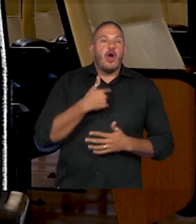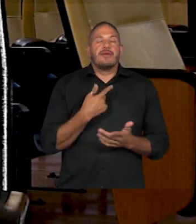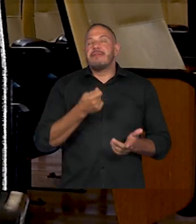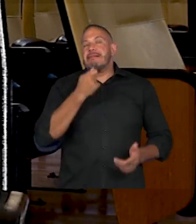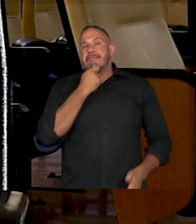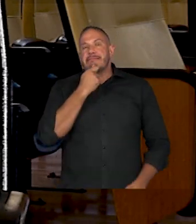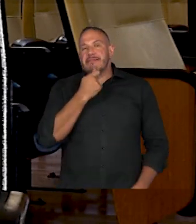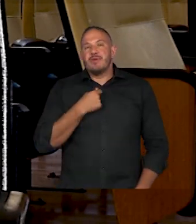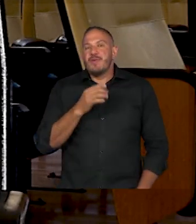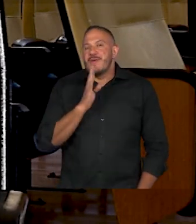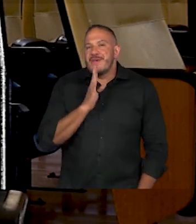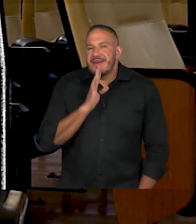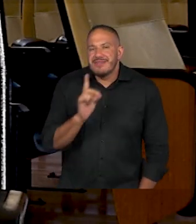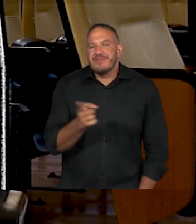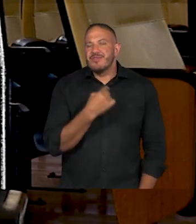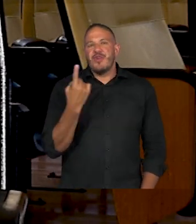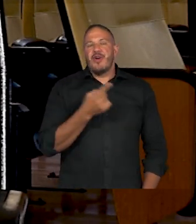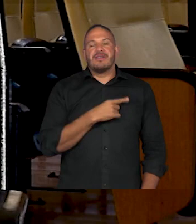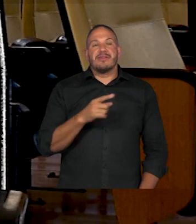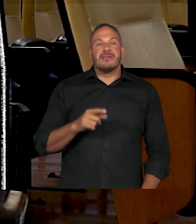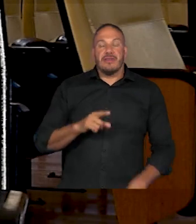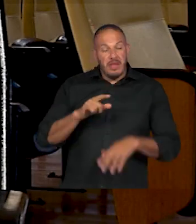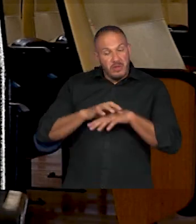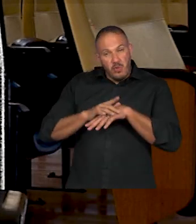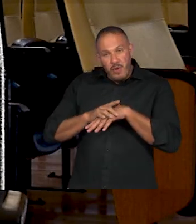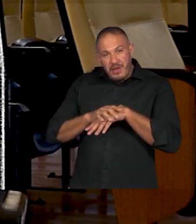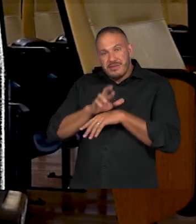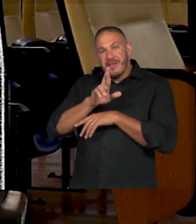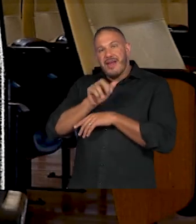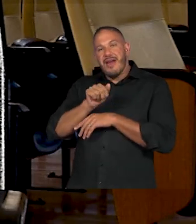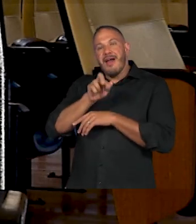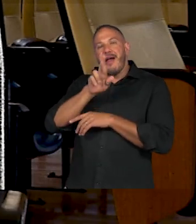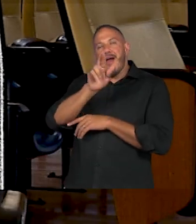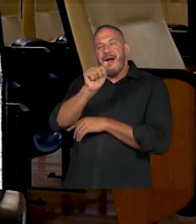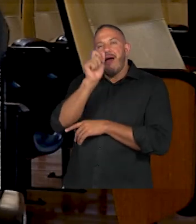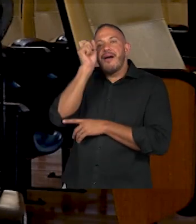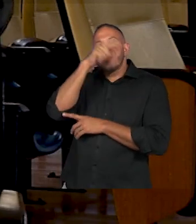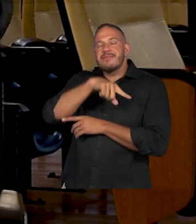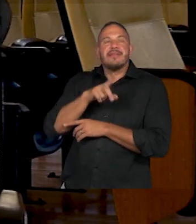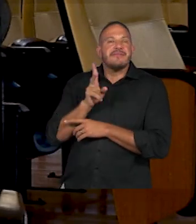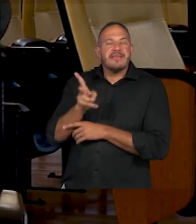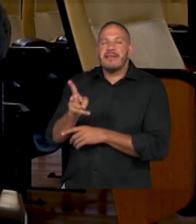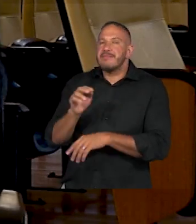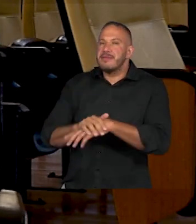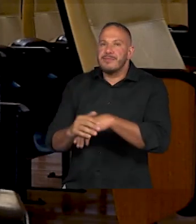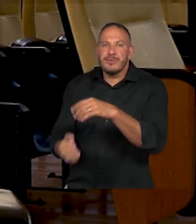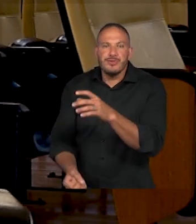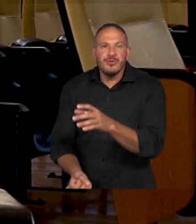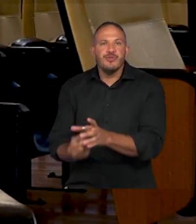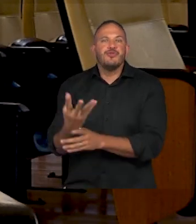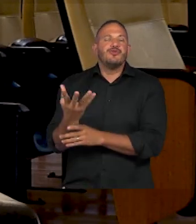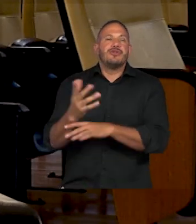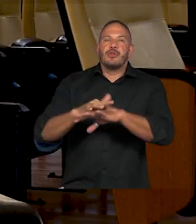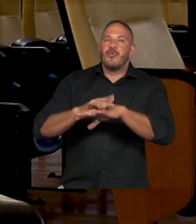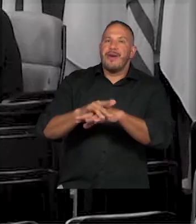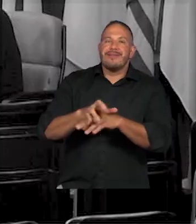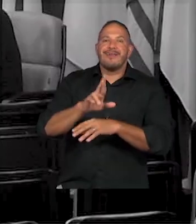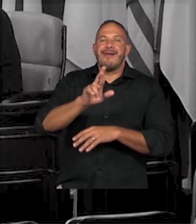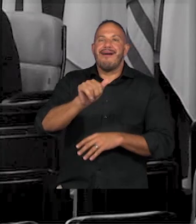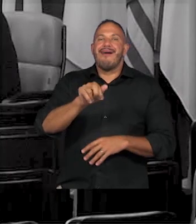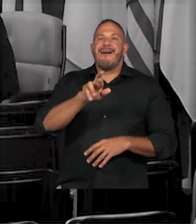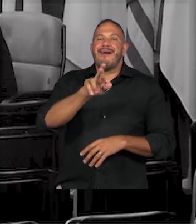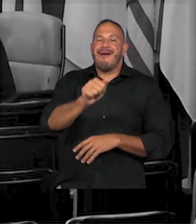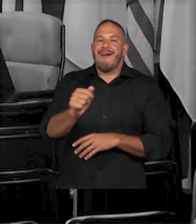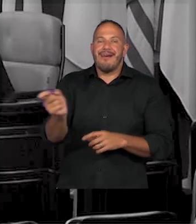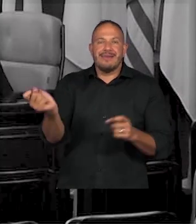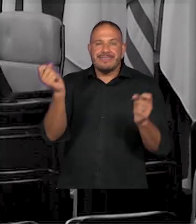né? Que são as doenças raras, que sempre surge uma nova doença aqui na cidade.